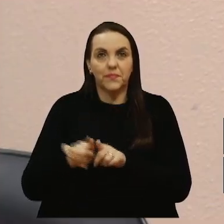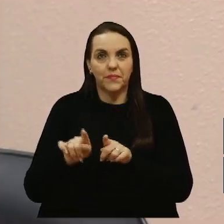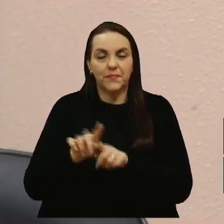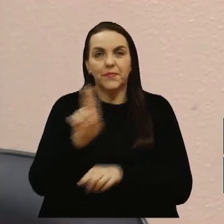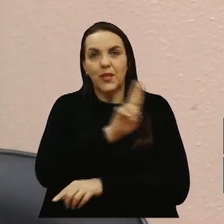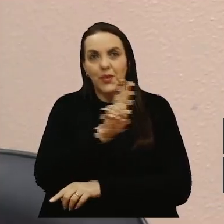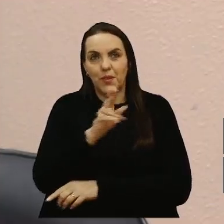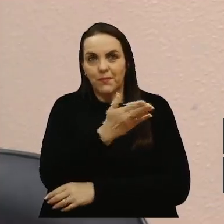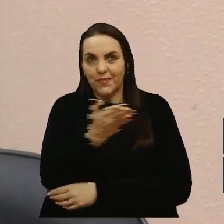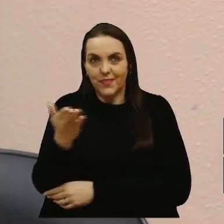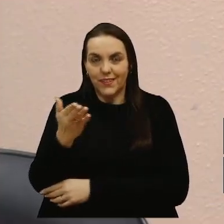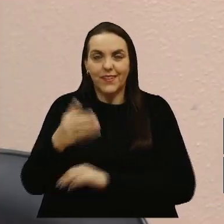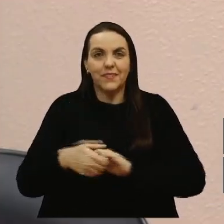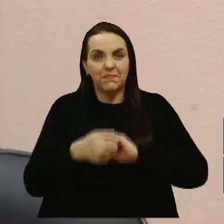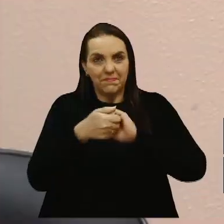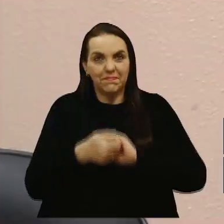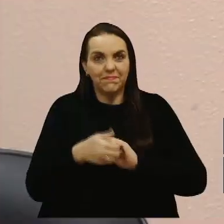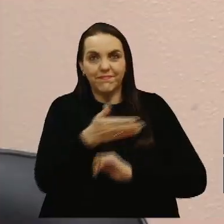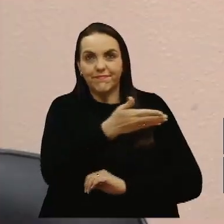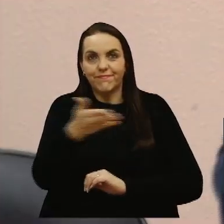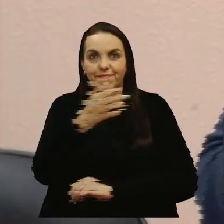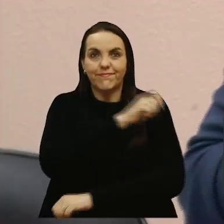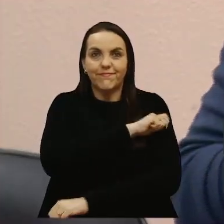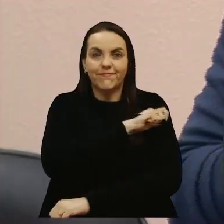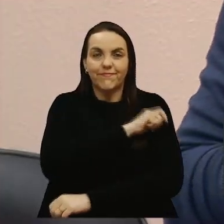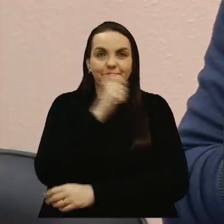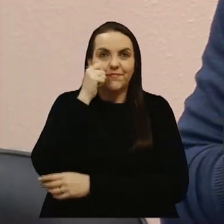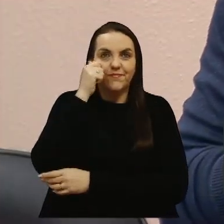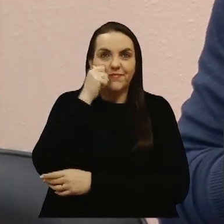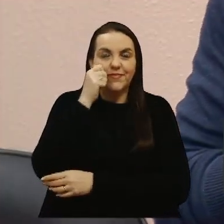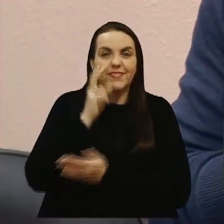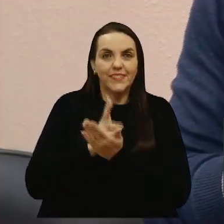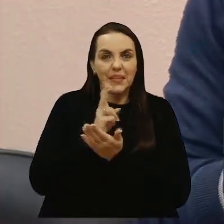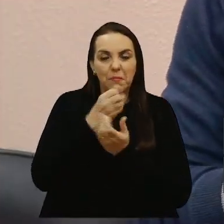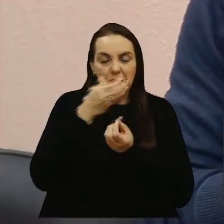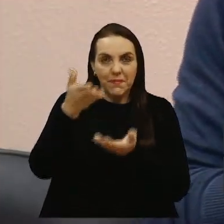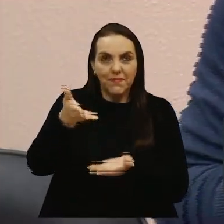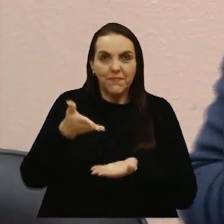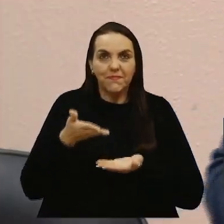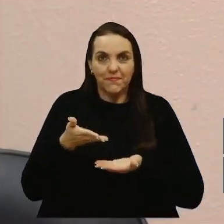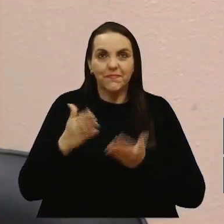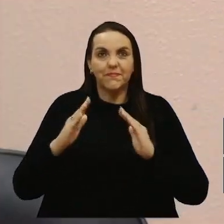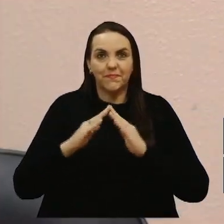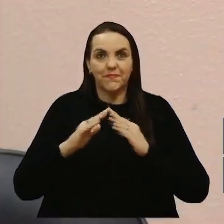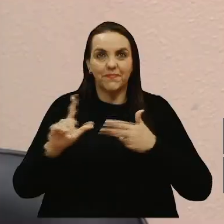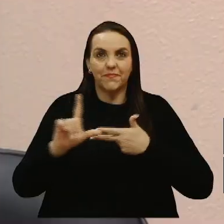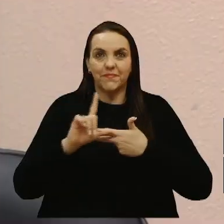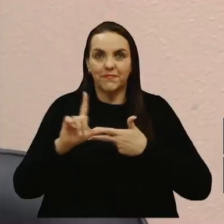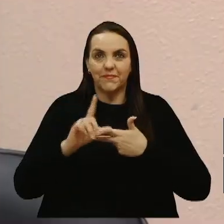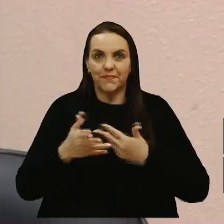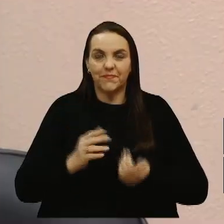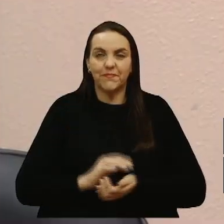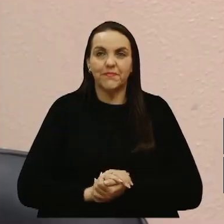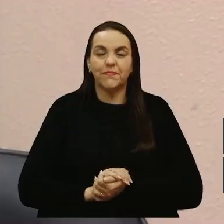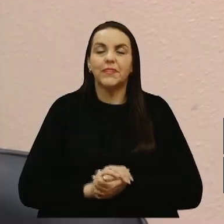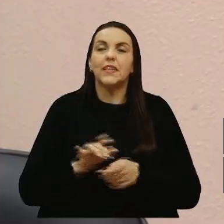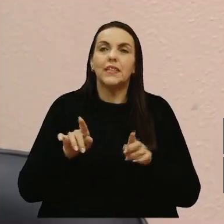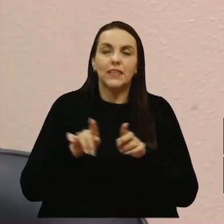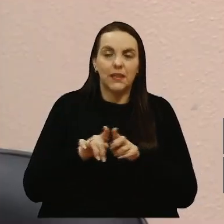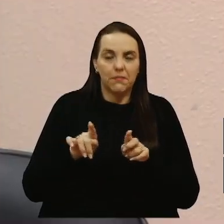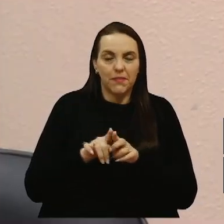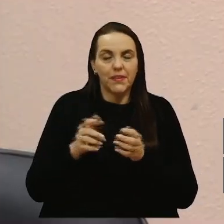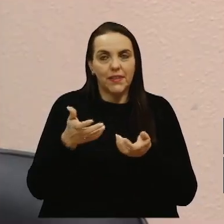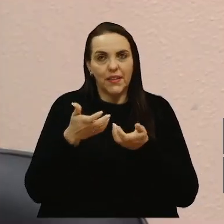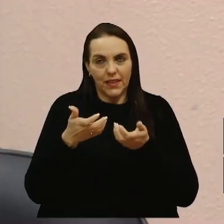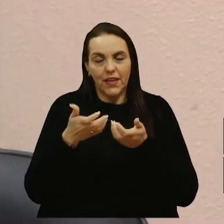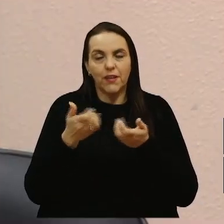saudar todos os alunos aqui presentes e dizer que vocês sempre são muito bem-vindos a essa Casa Legislativa. Em segundo lugar, quero fazer um voto